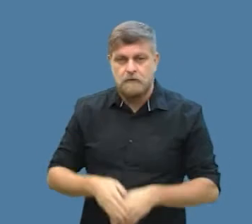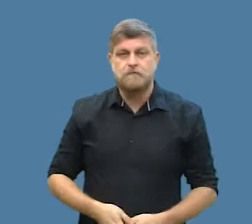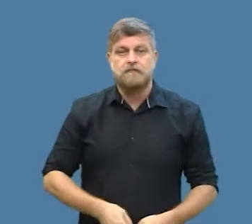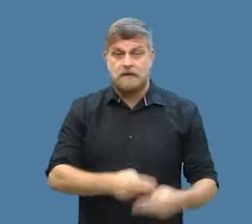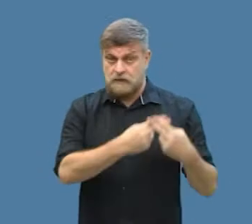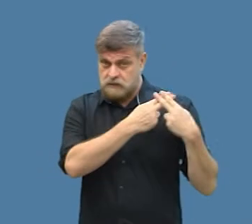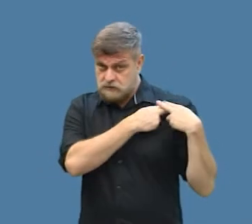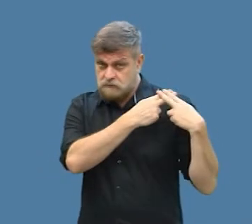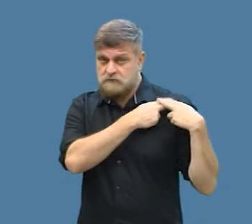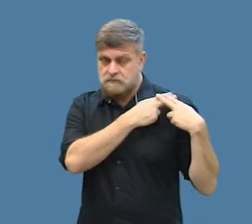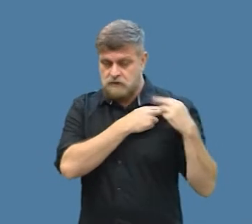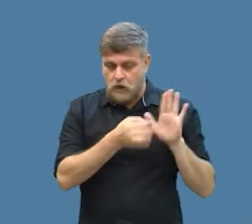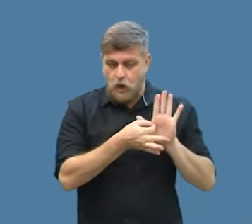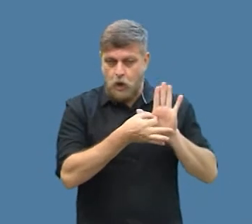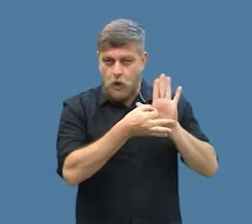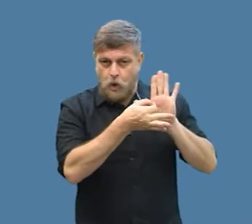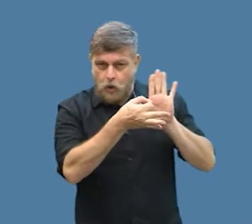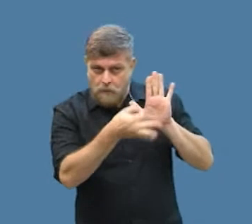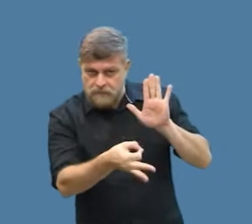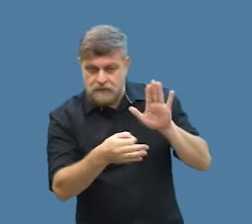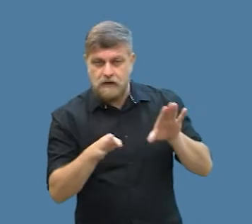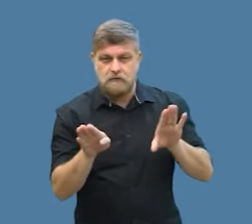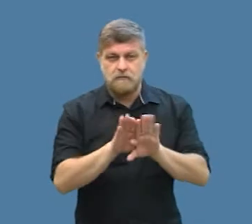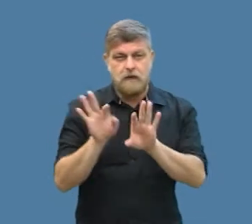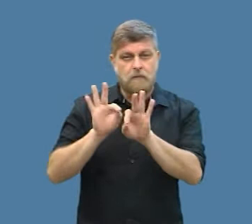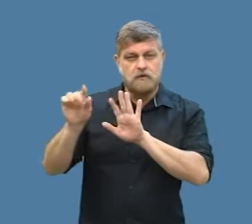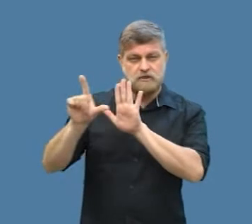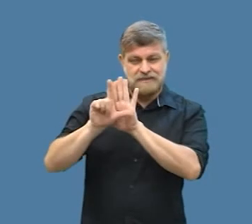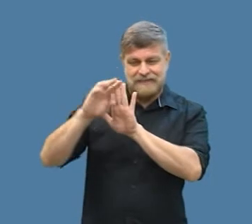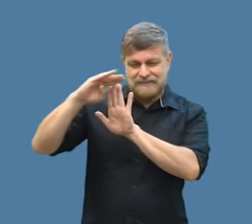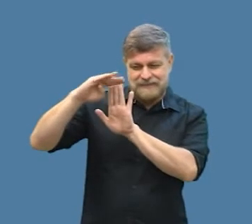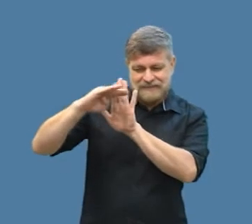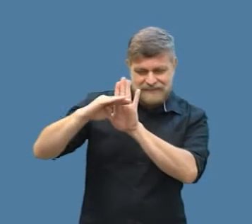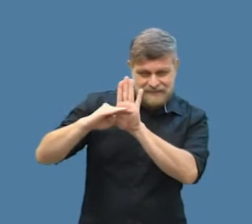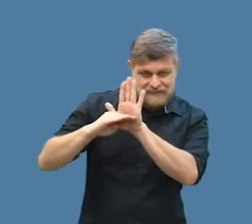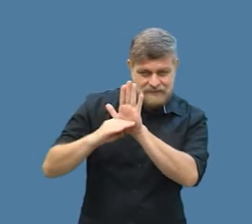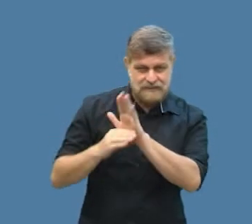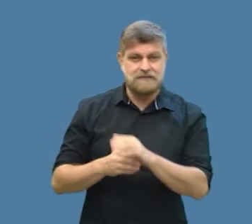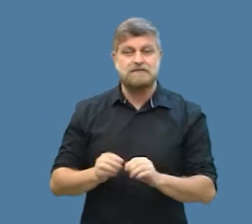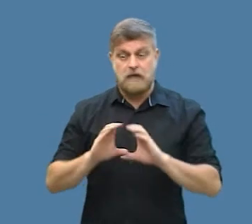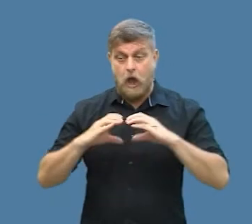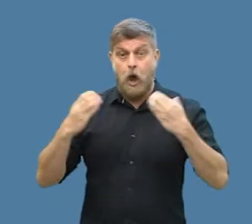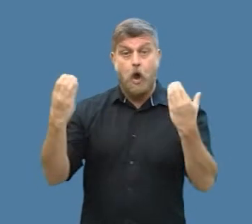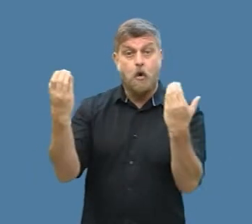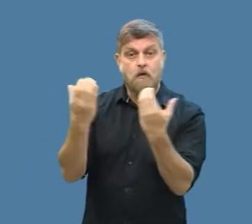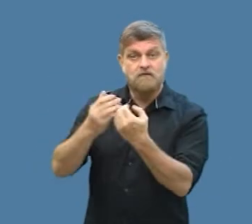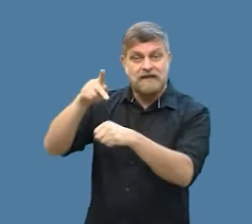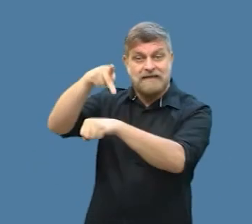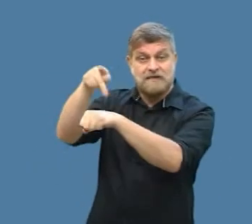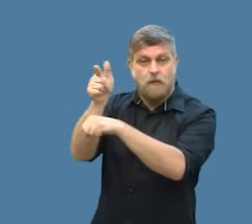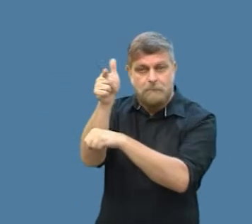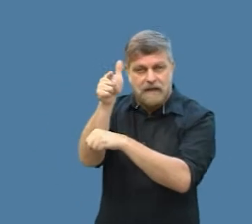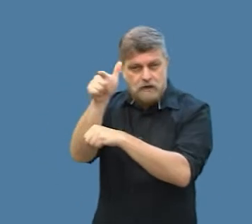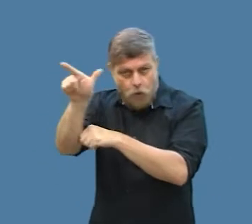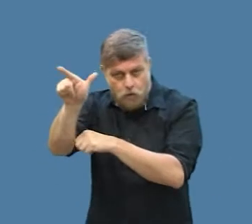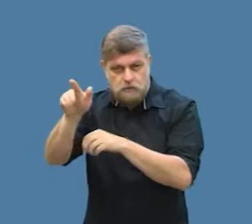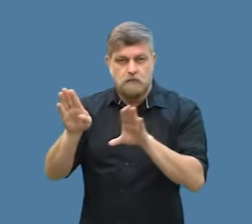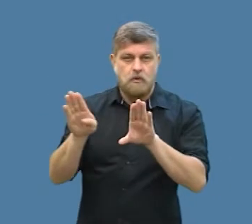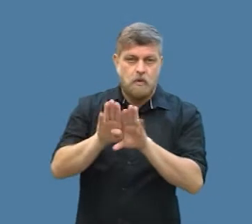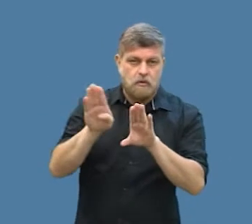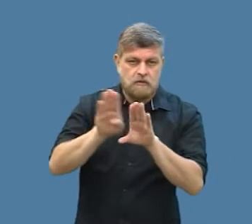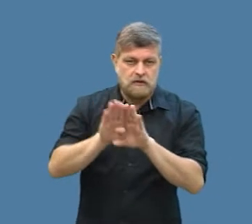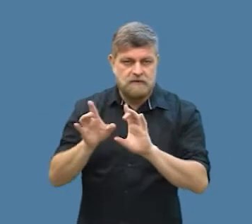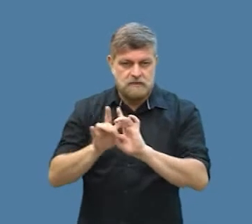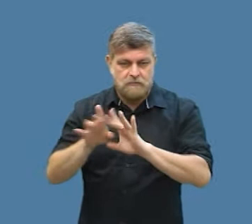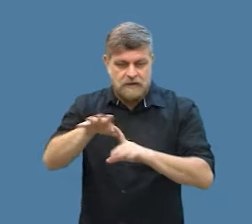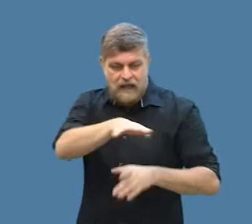ela também opinar e dar parecer sobre todos os projetos que tratem de conferências internacionais ou